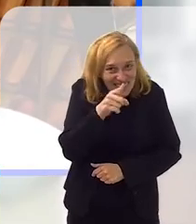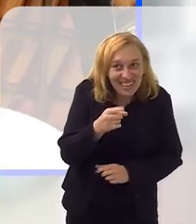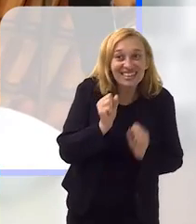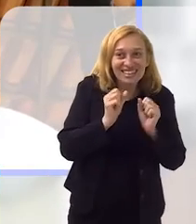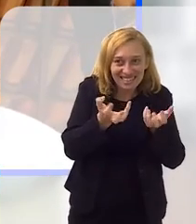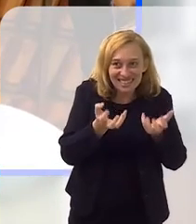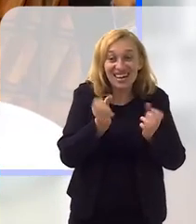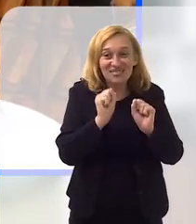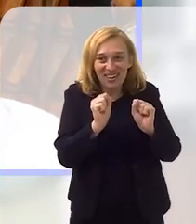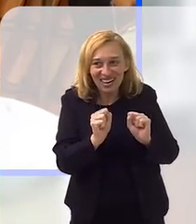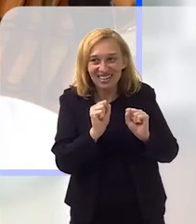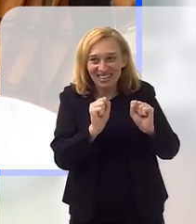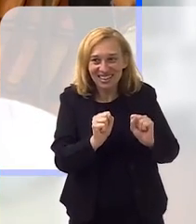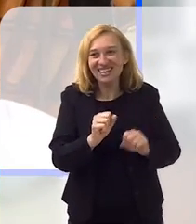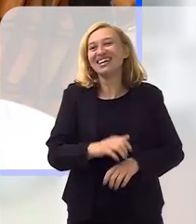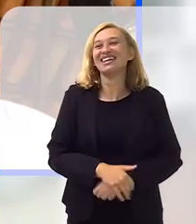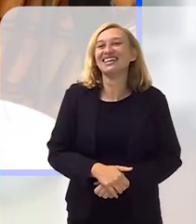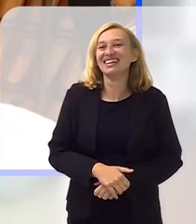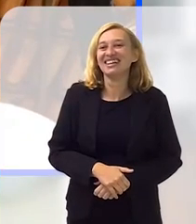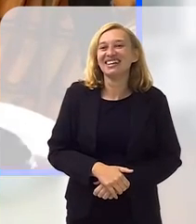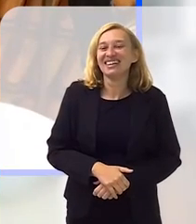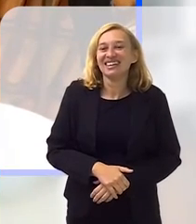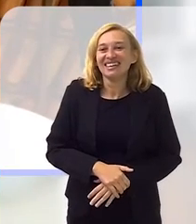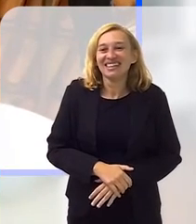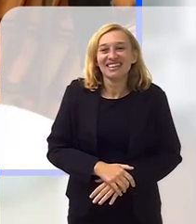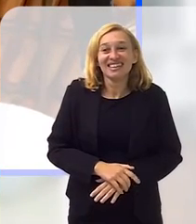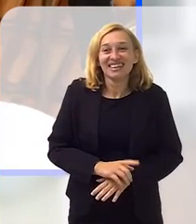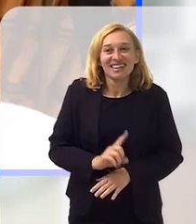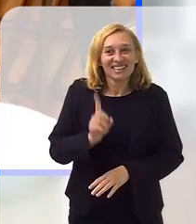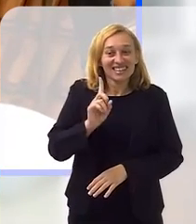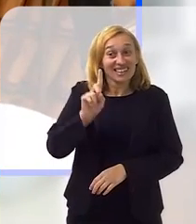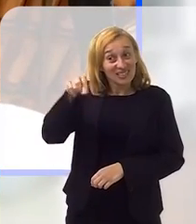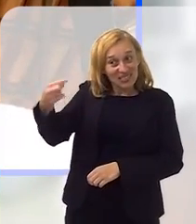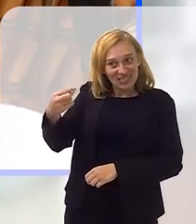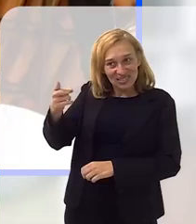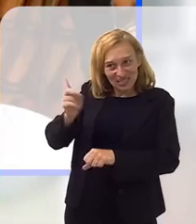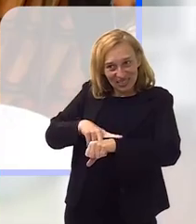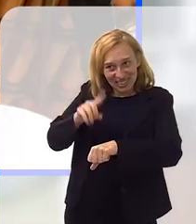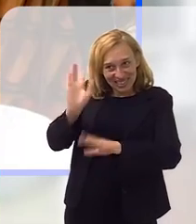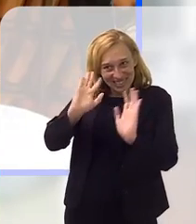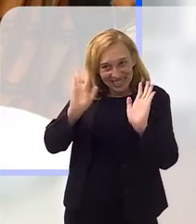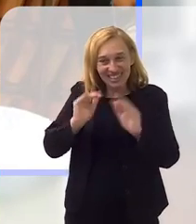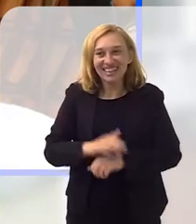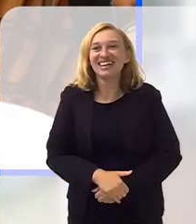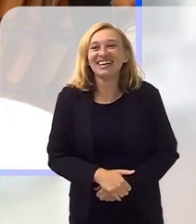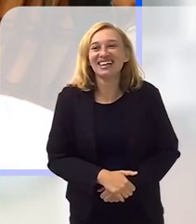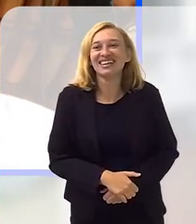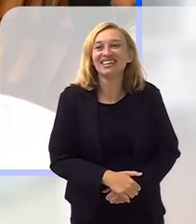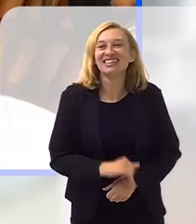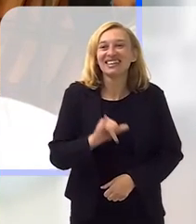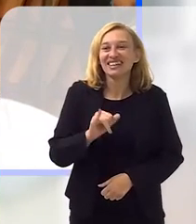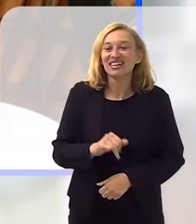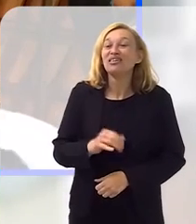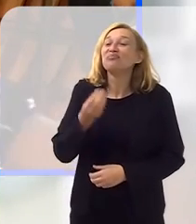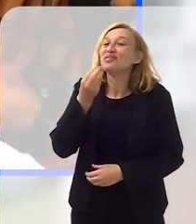como. Está envergonhado, mas se quiser, mas pode dar também. Obrigado, fica, te deixa para a